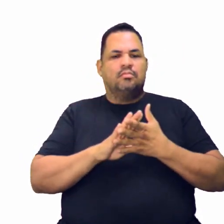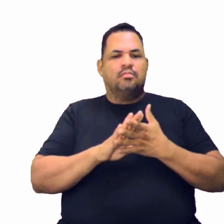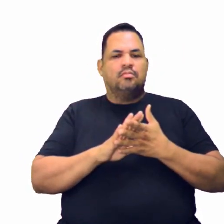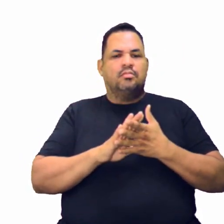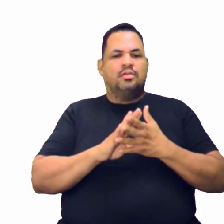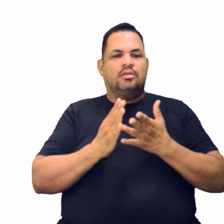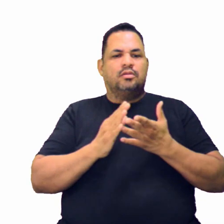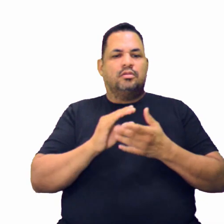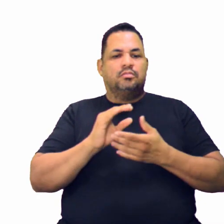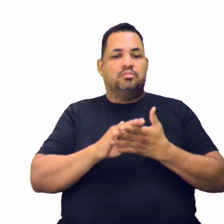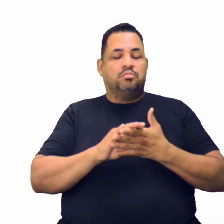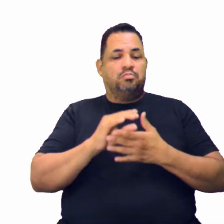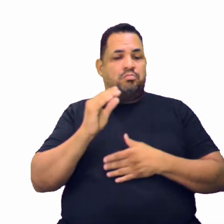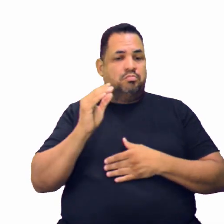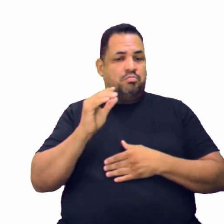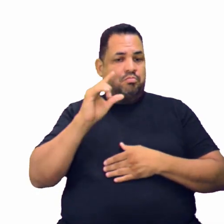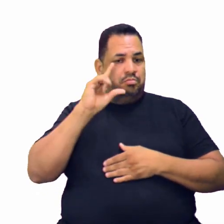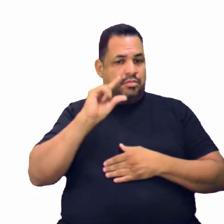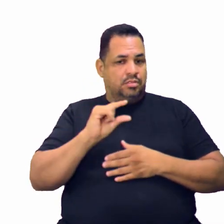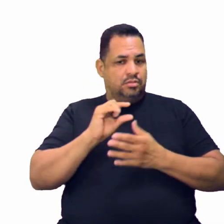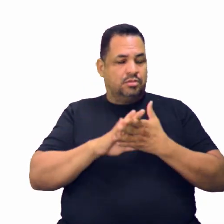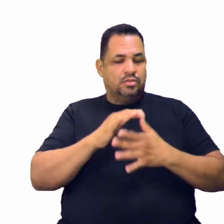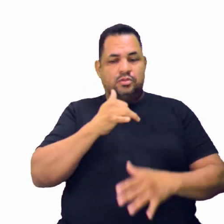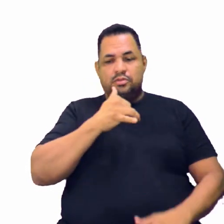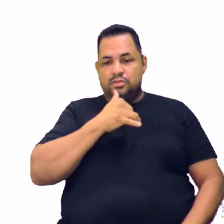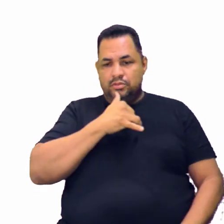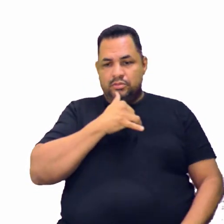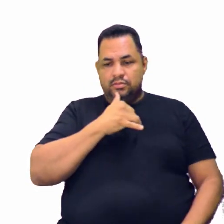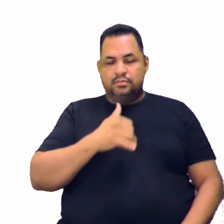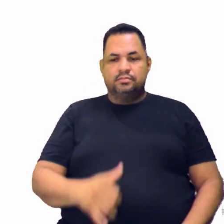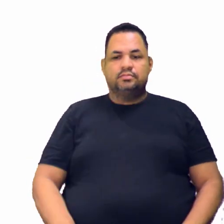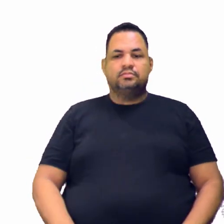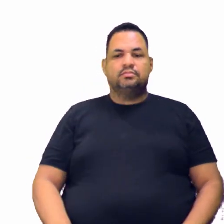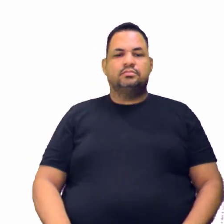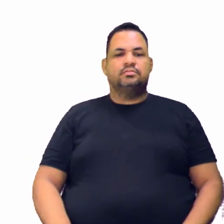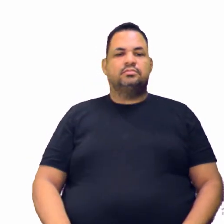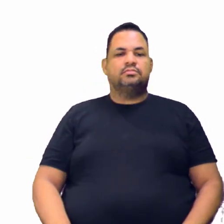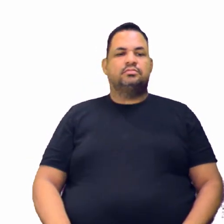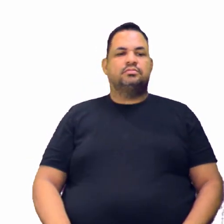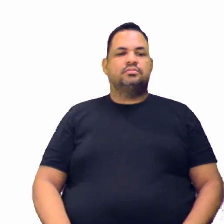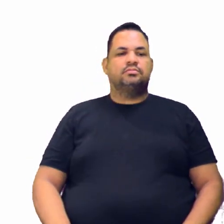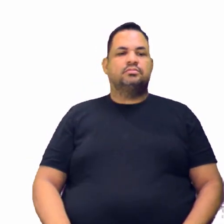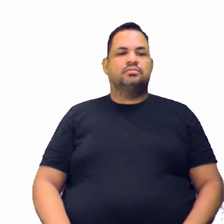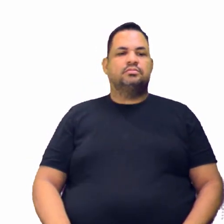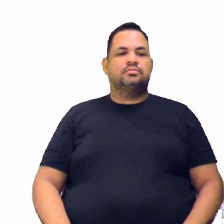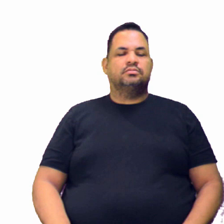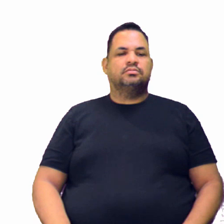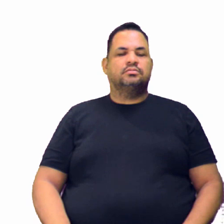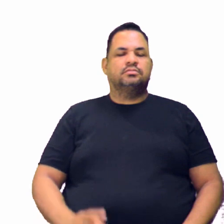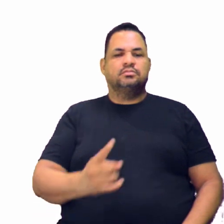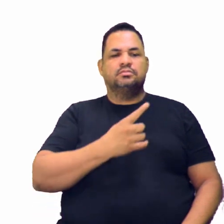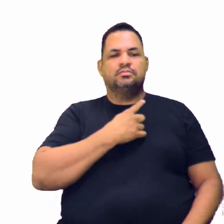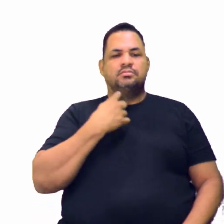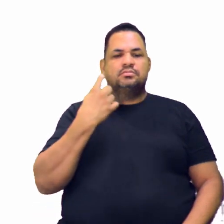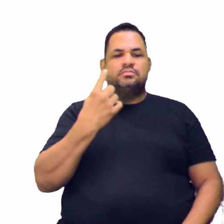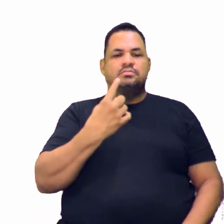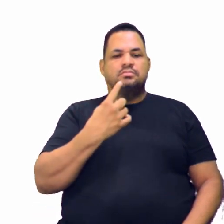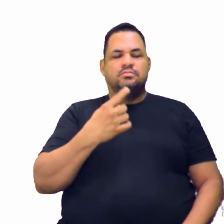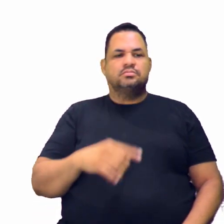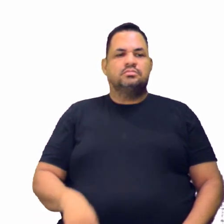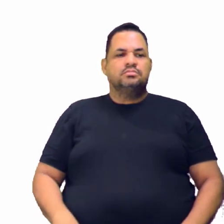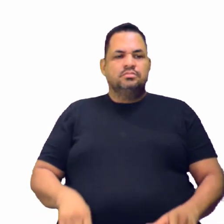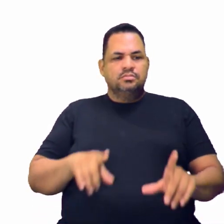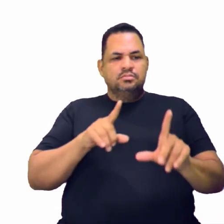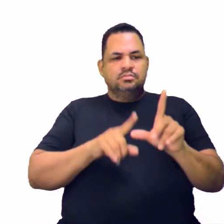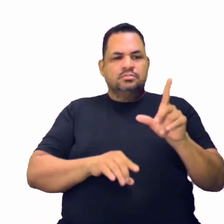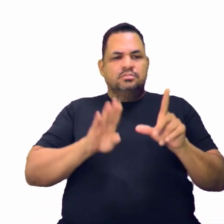tristes. A, B, C, D ou E. Qual é o gabarito, amadinho? Nós temos aqui,